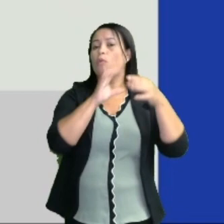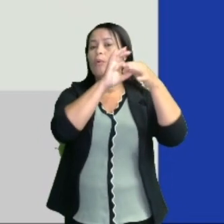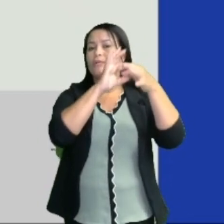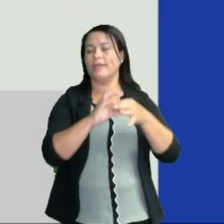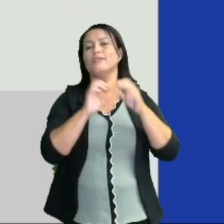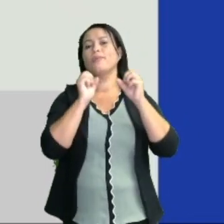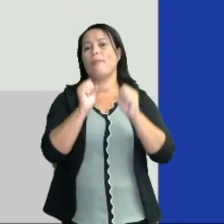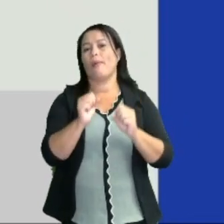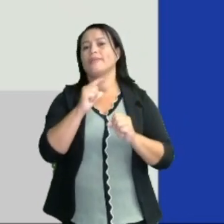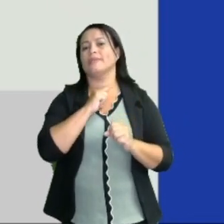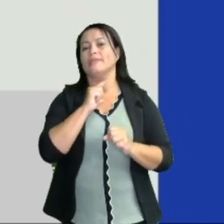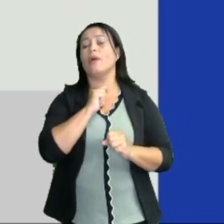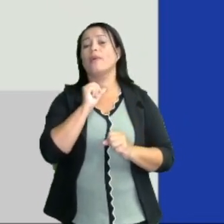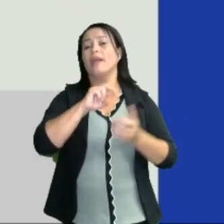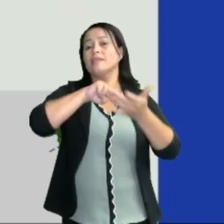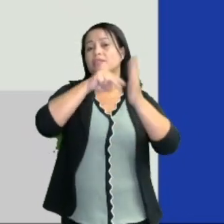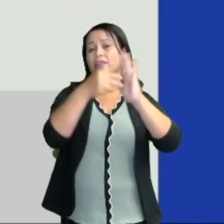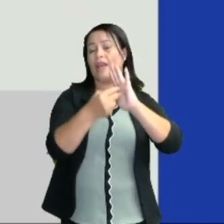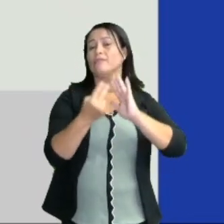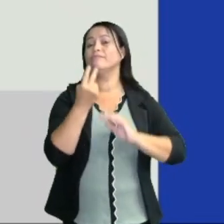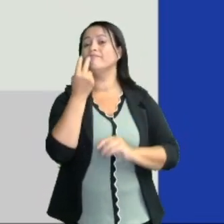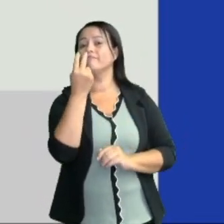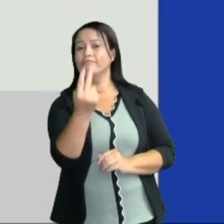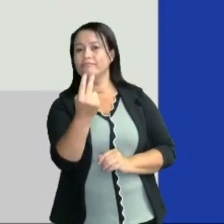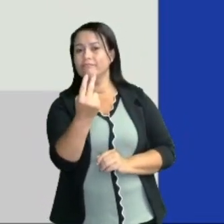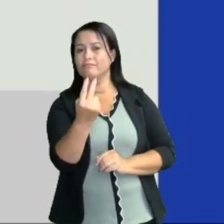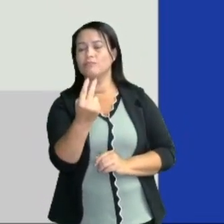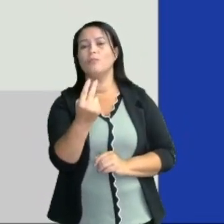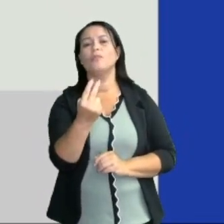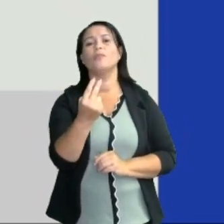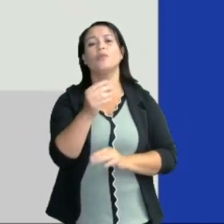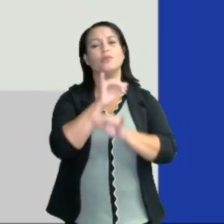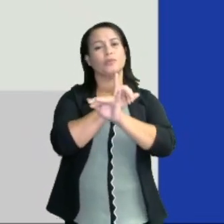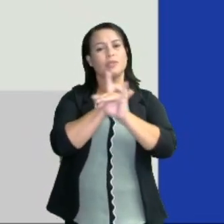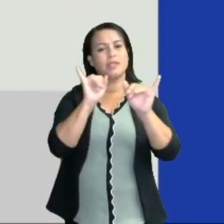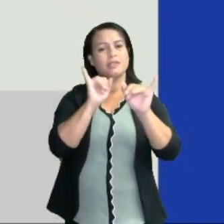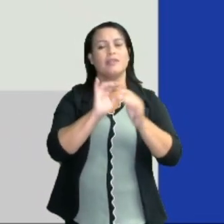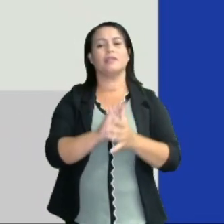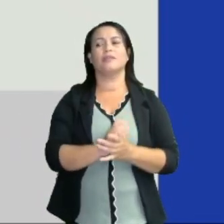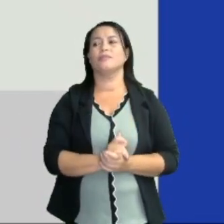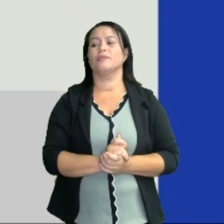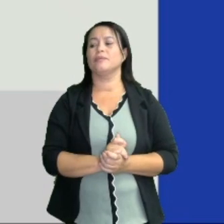provocar ambiguidade, que consiste num duplo sentido do enunciado.